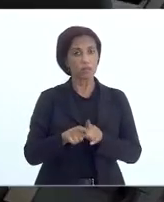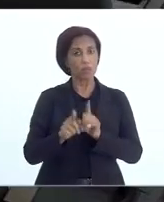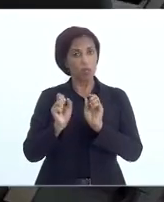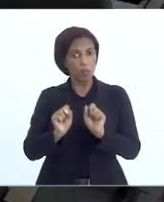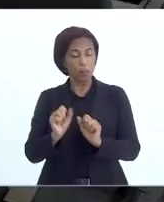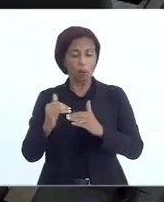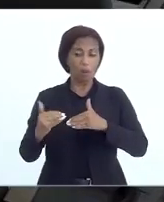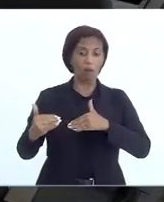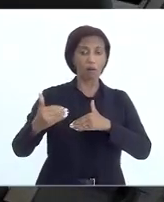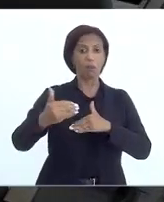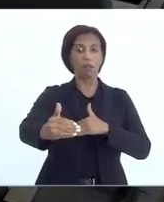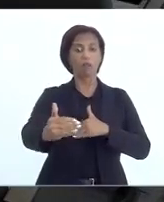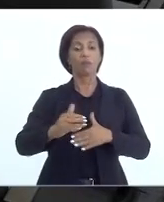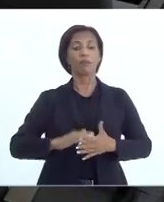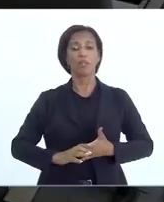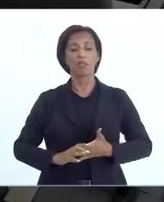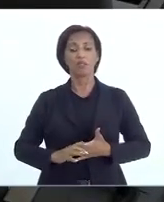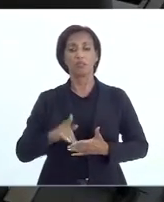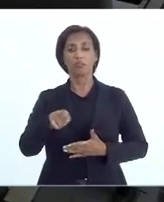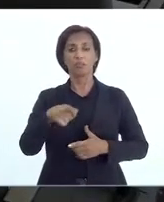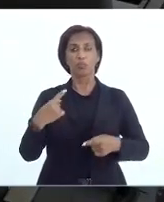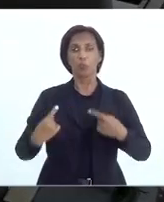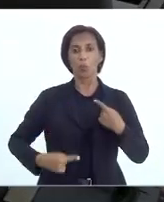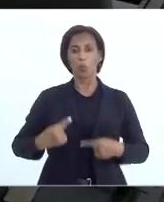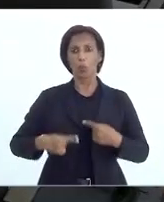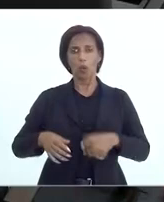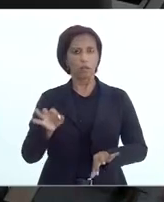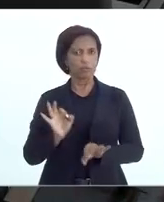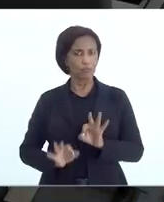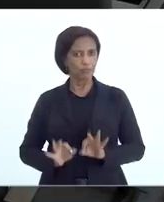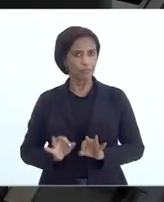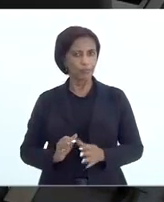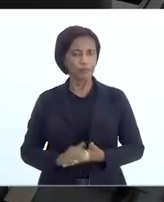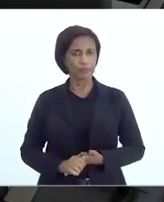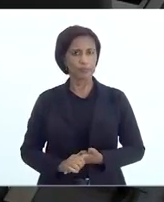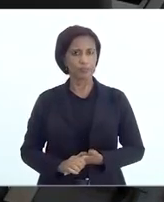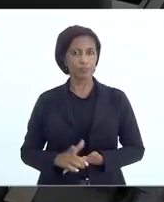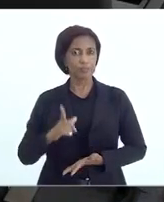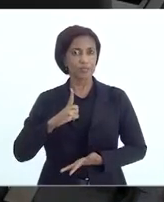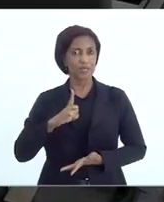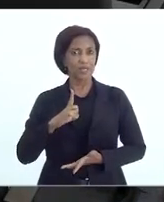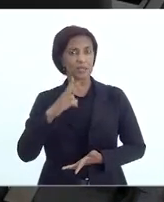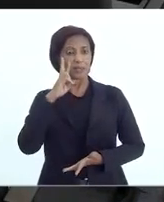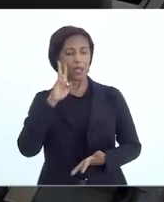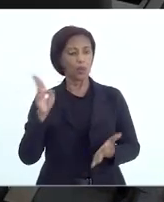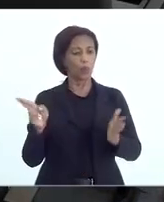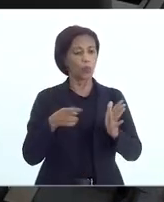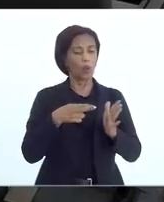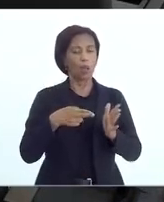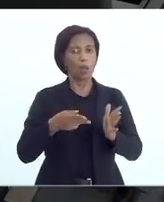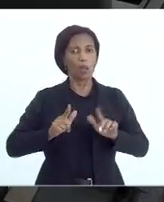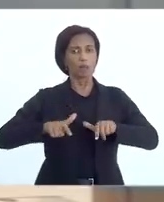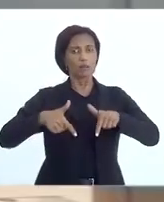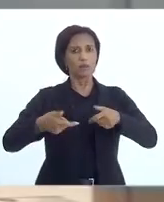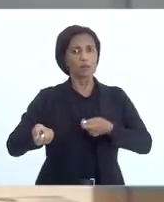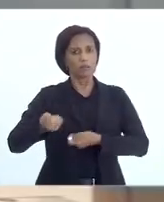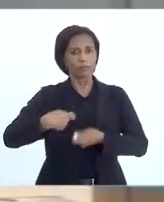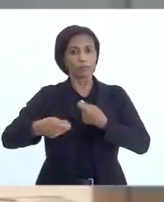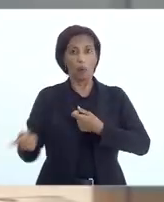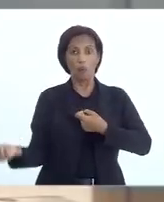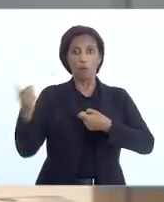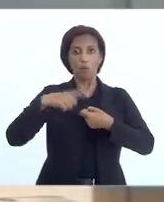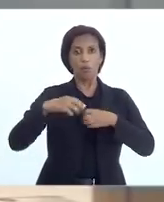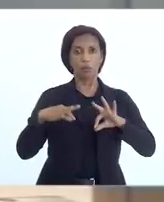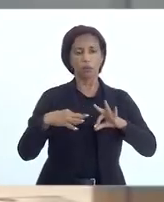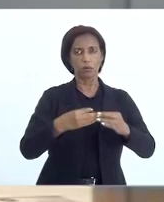que podem estar lá na frente e um dia fruto de uma discussão judicial haver uma revisão desse ato administrativo e voltar todo